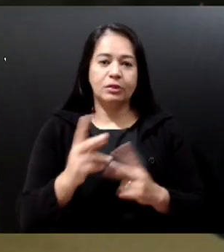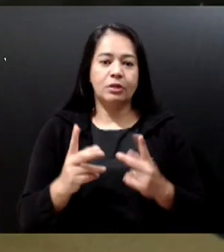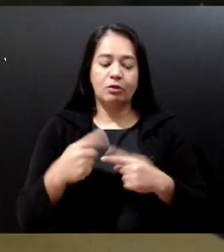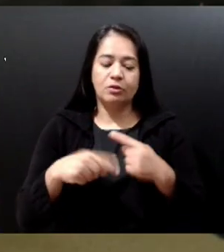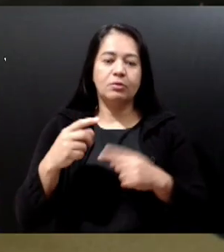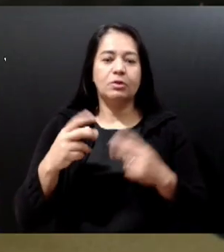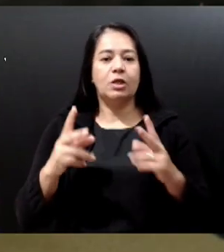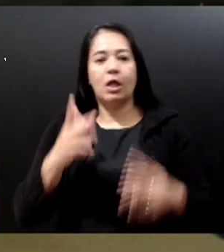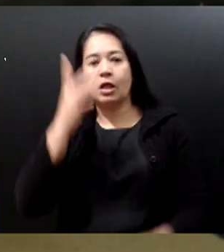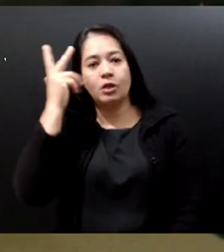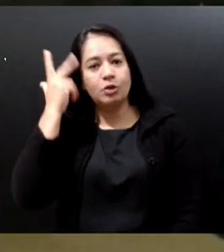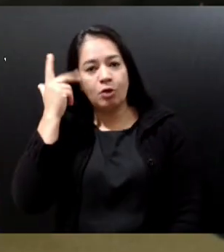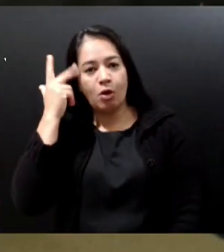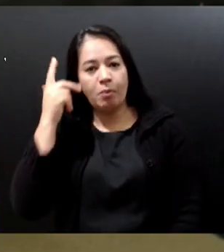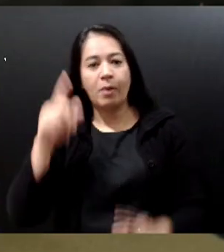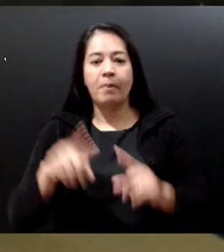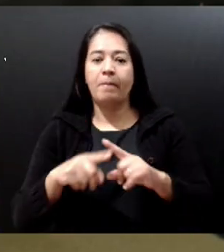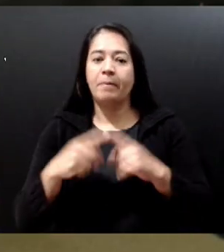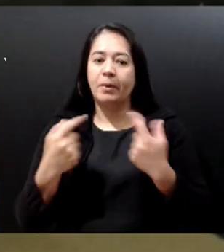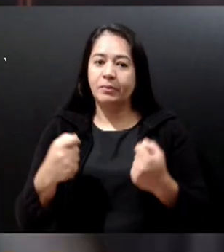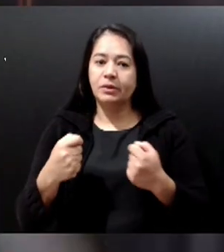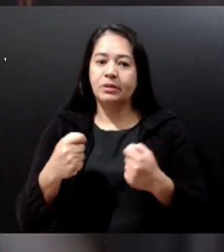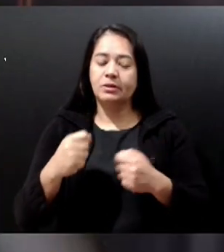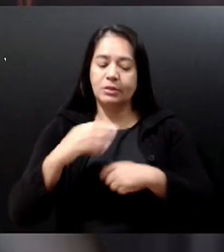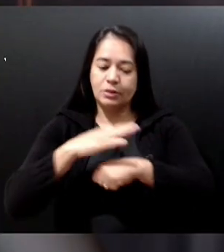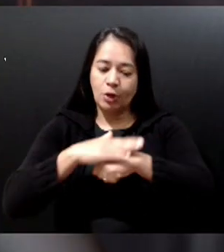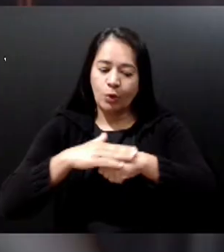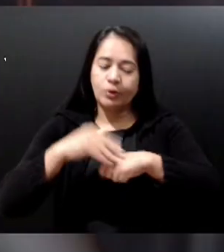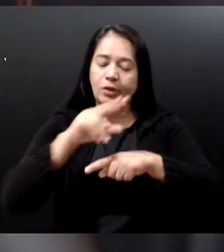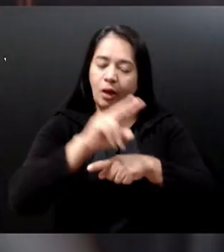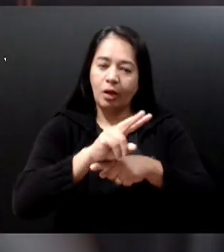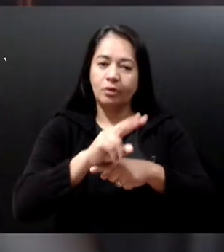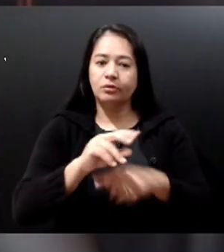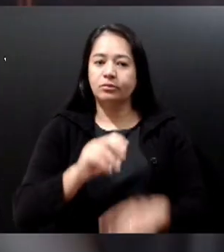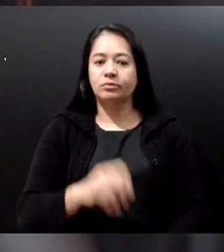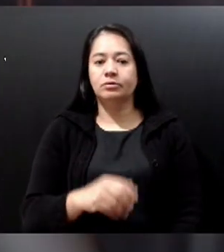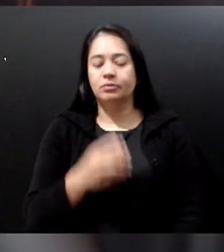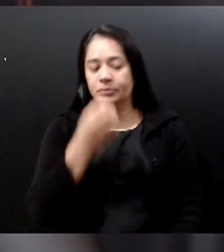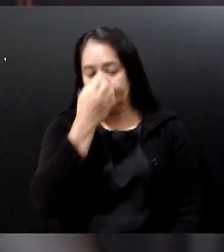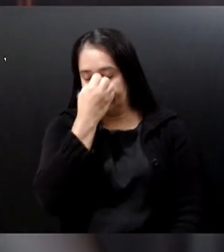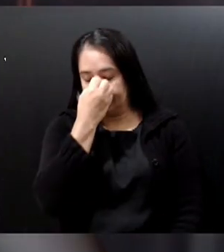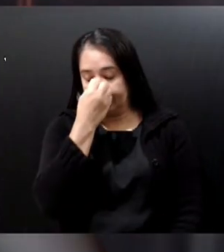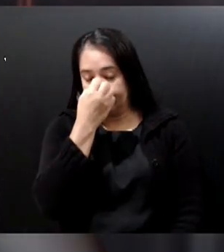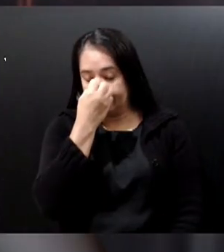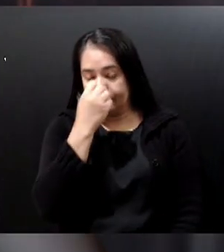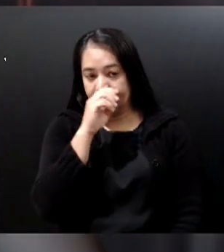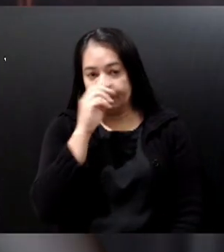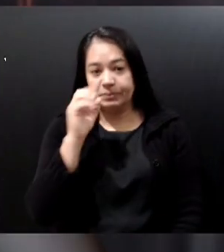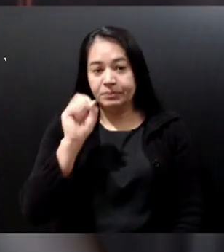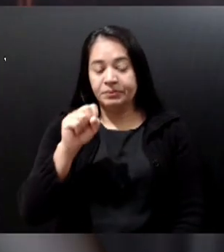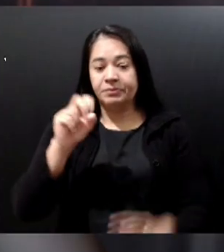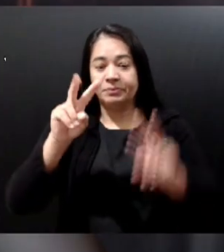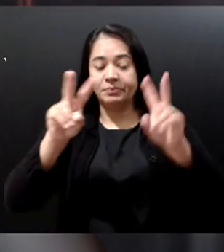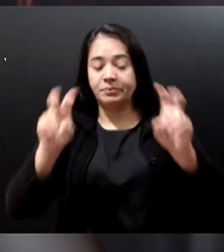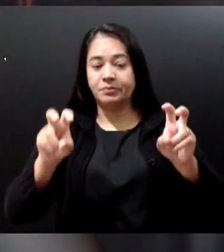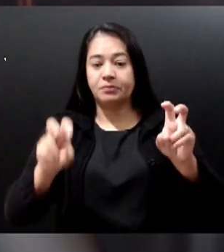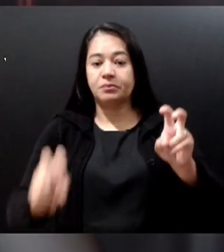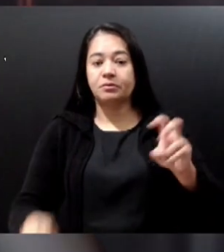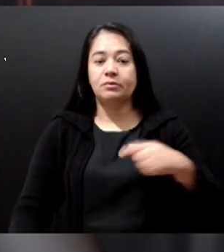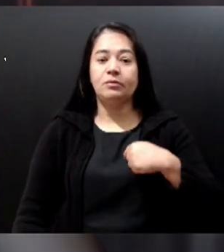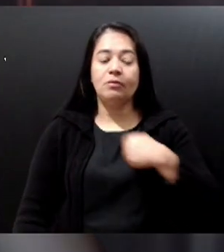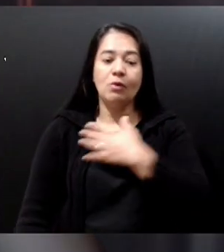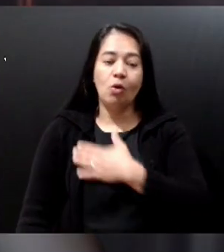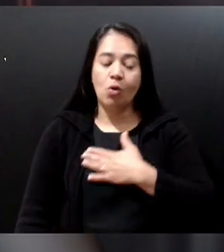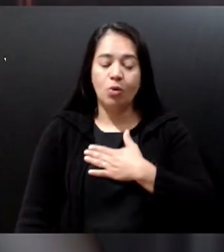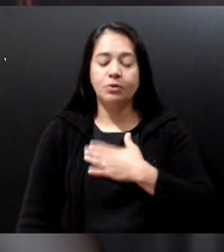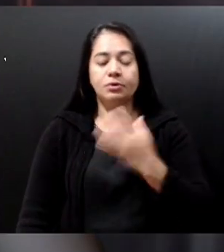cuidado. Sim, esse é um tema para mim, que eu gosto muito de falar, de estudar. É um tema